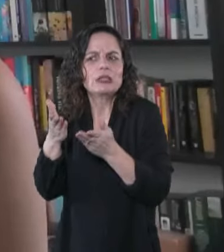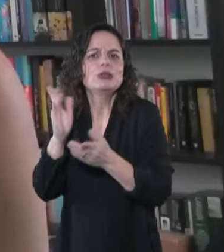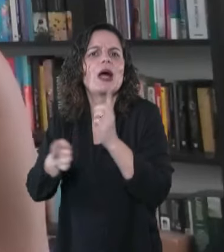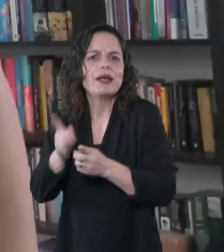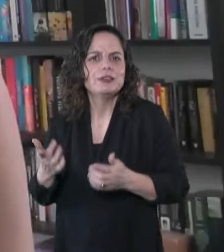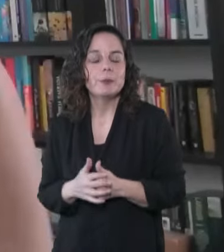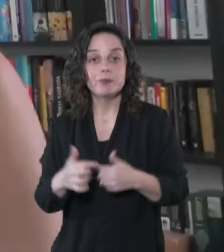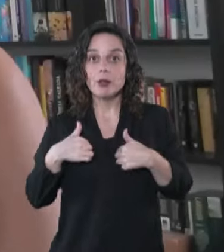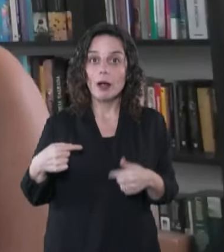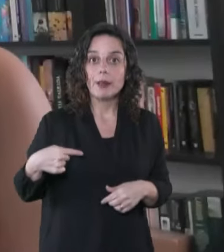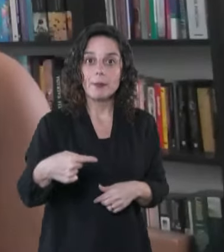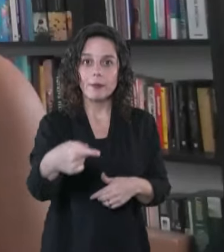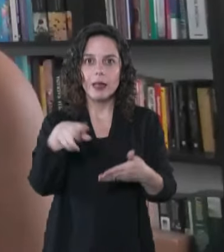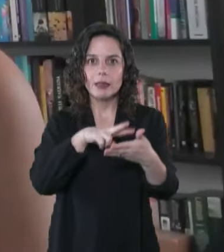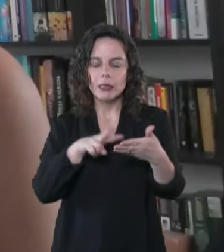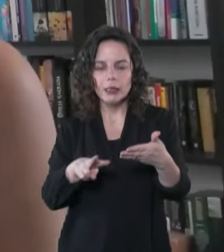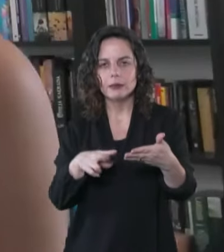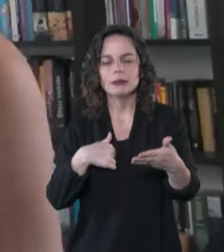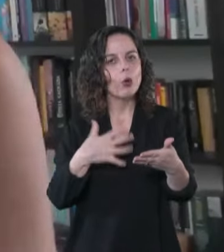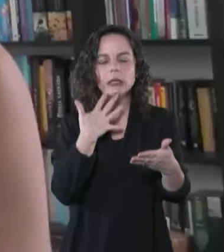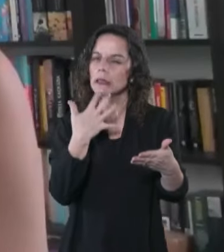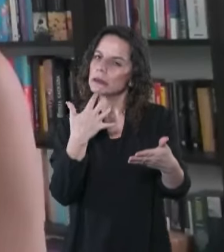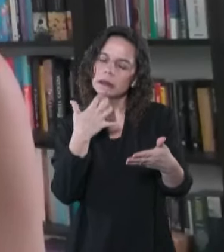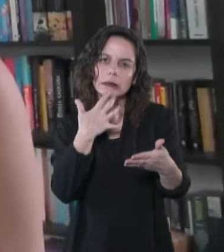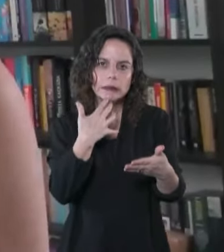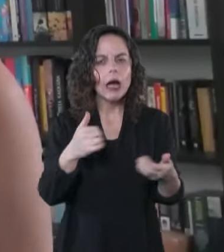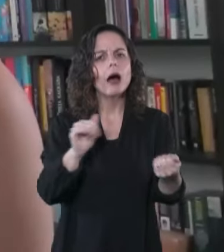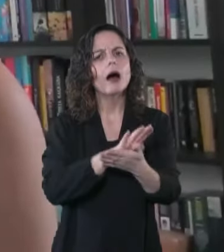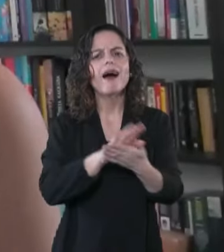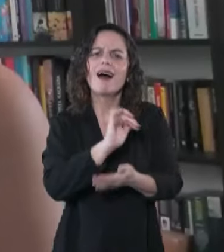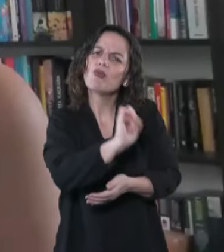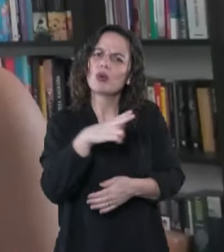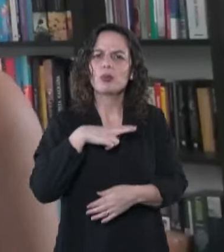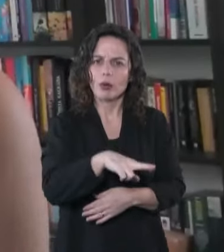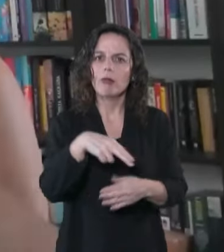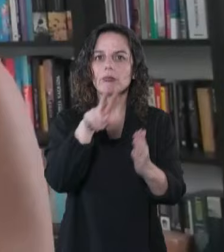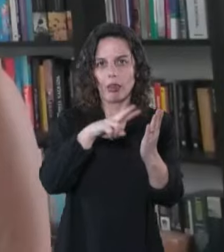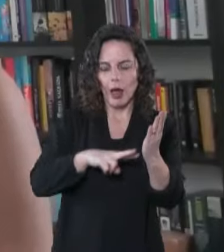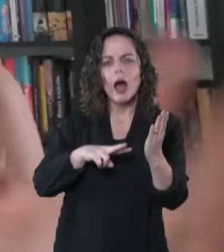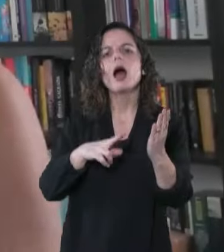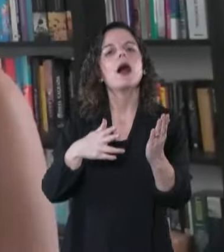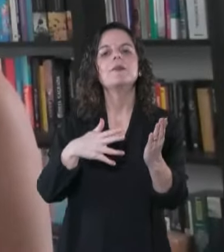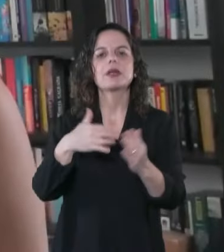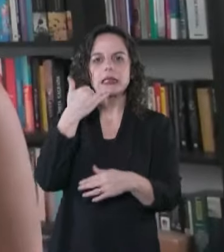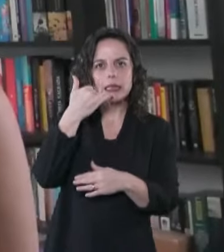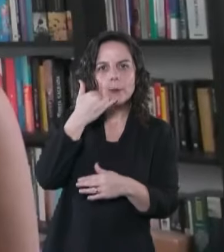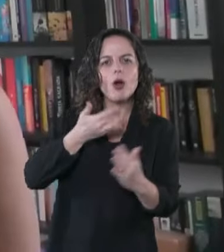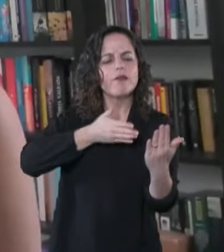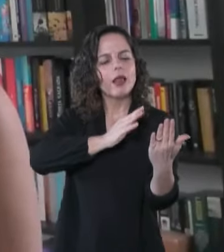Eu leio todos os dias, religiosamente, as notícias de Portugal, no meu telemóvel, nos